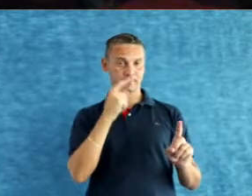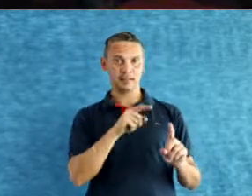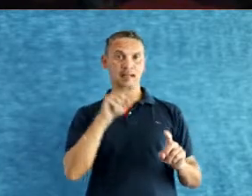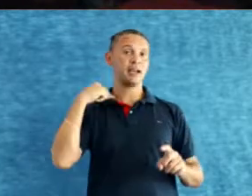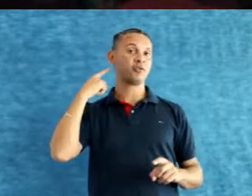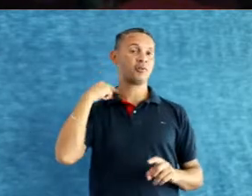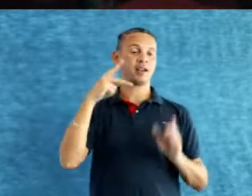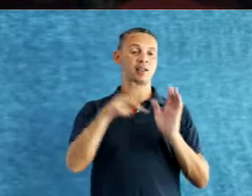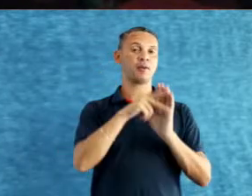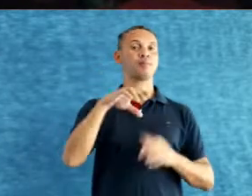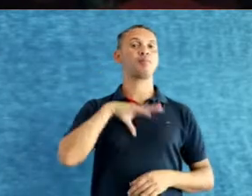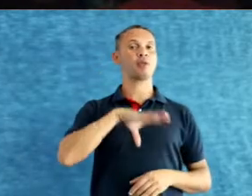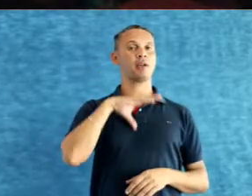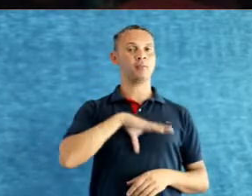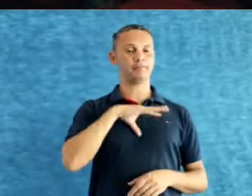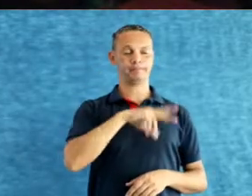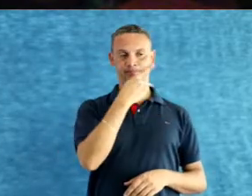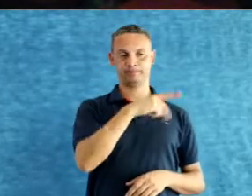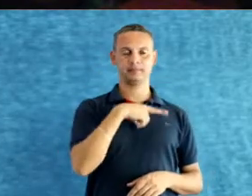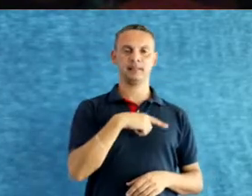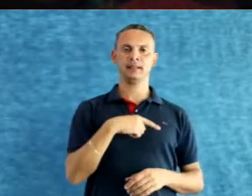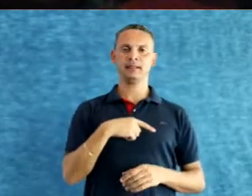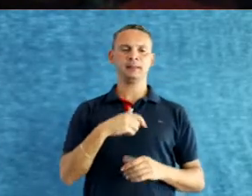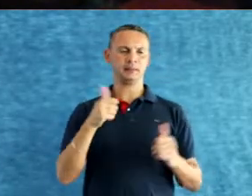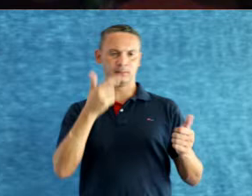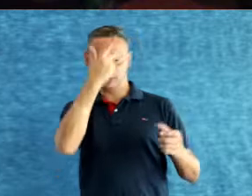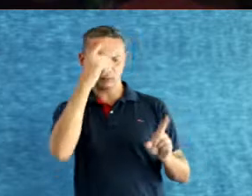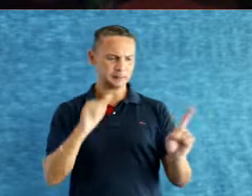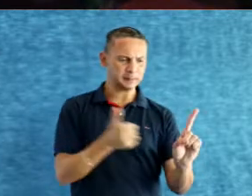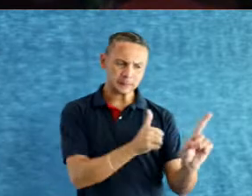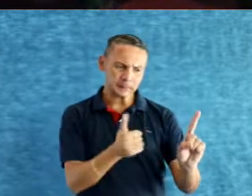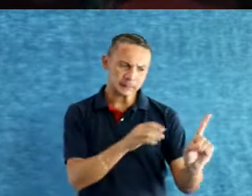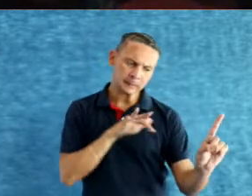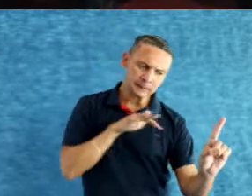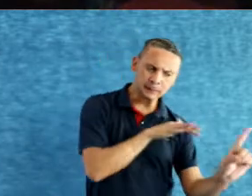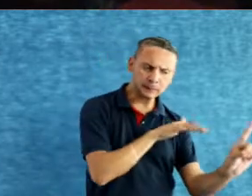as coisas se perdem, né? A cidade dela, por exemplo, Nízia Floresta,